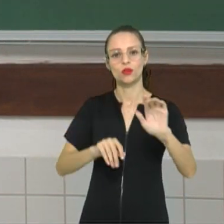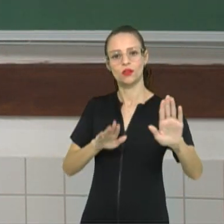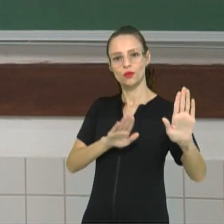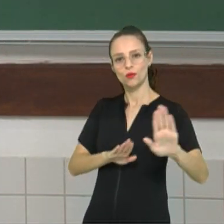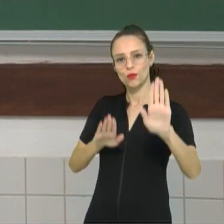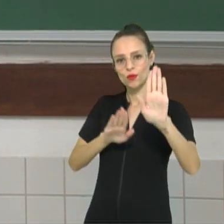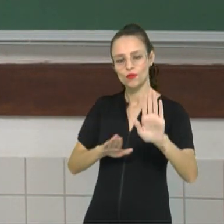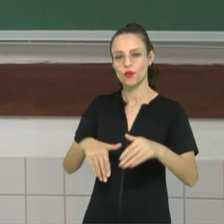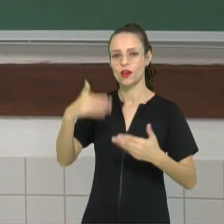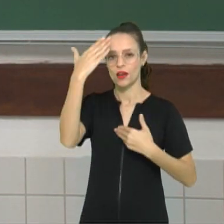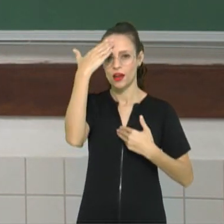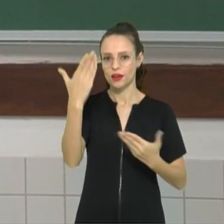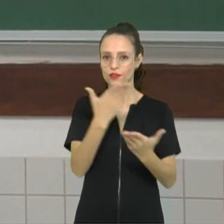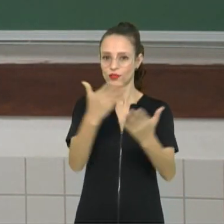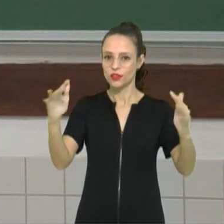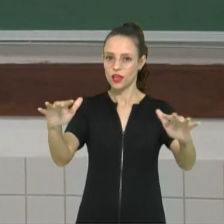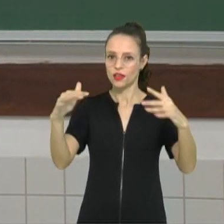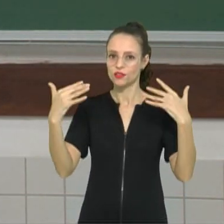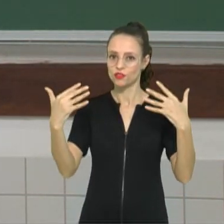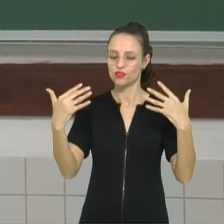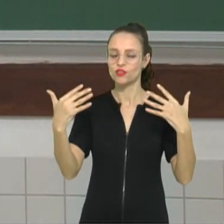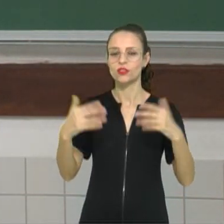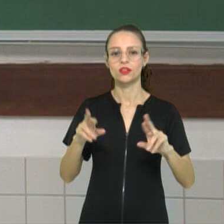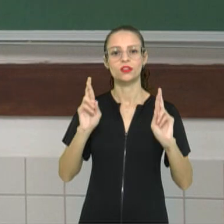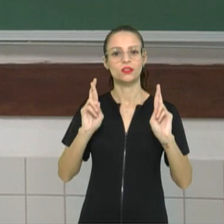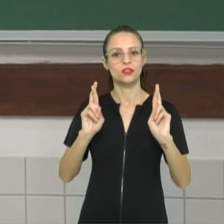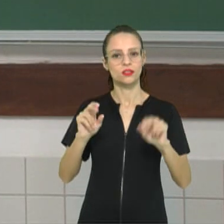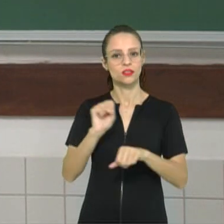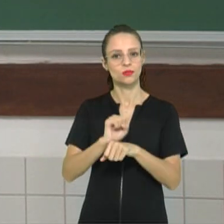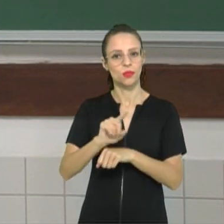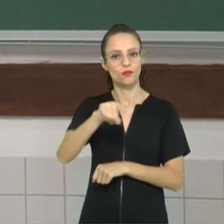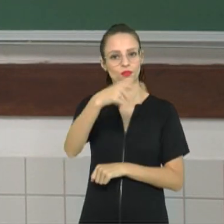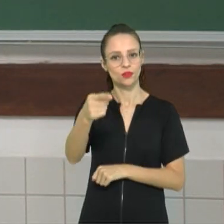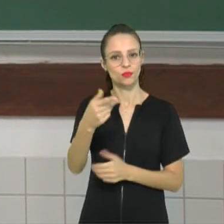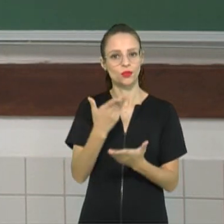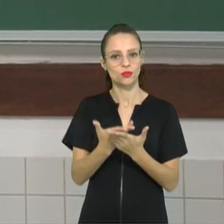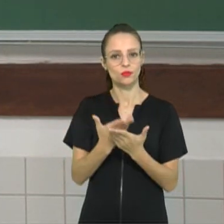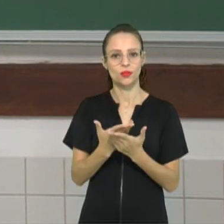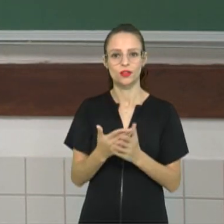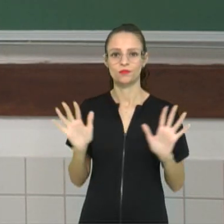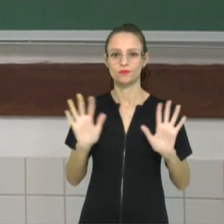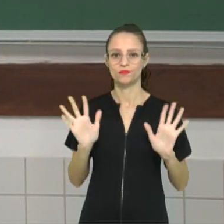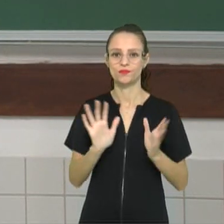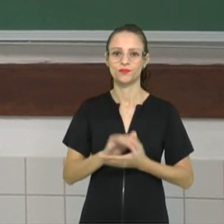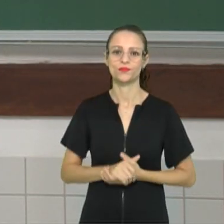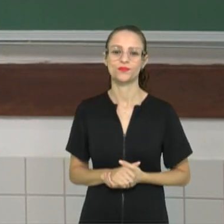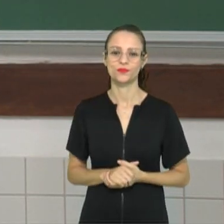Kung Fu. Agradeço a companhia de vocês e espero vocês na nossa próxima aula. Date Baiô!